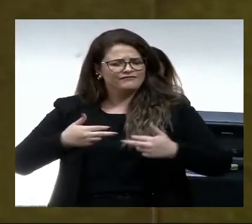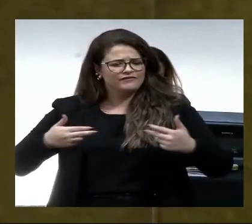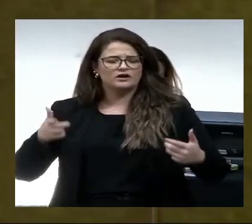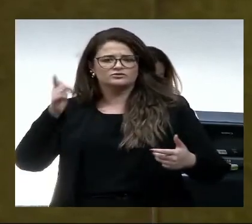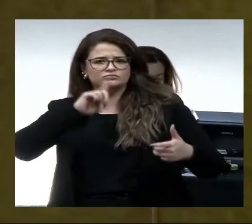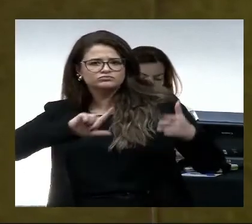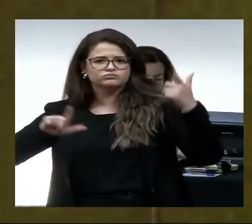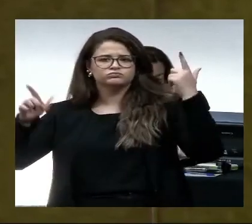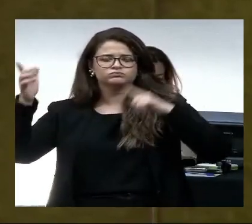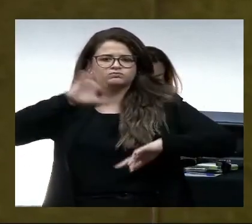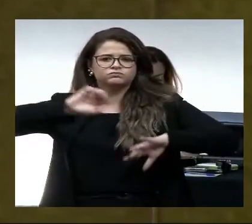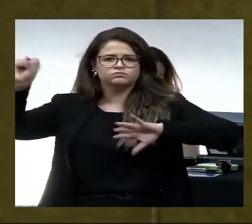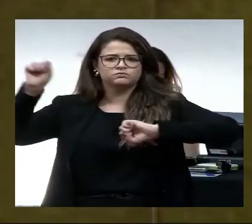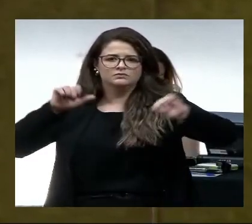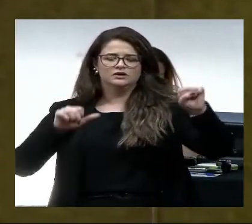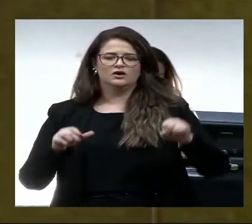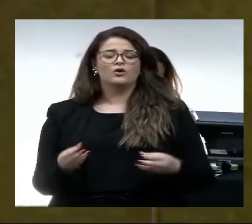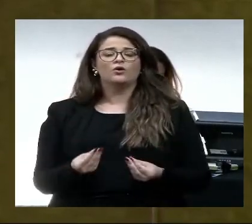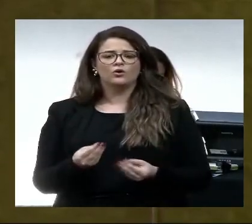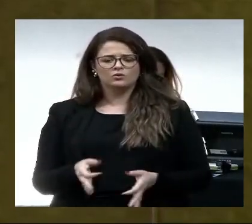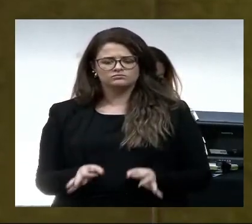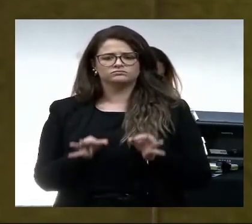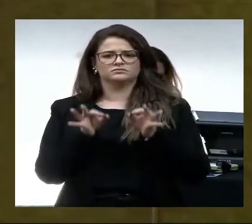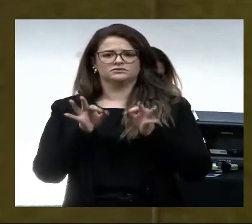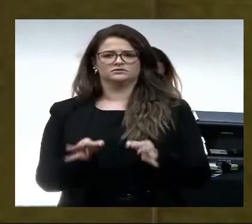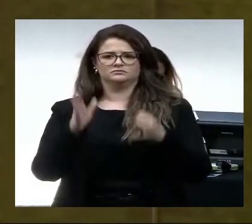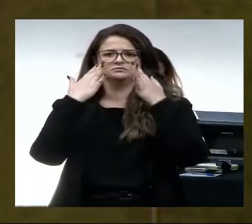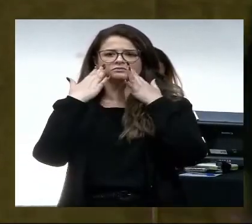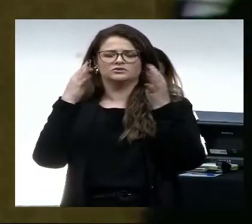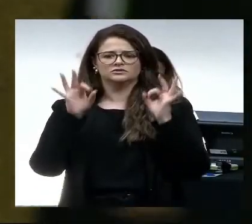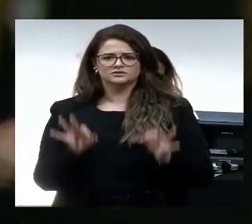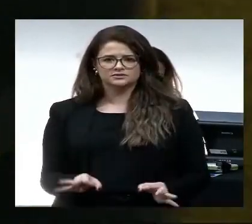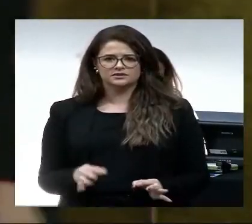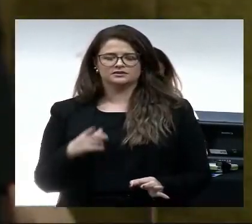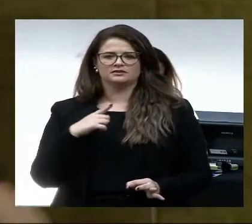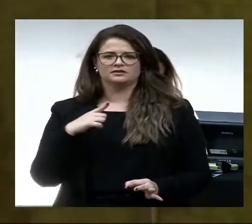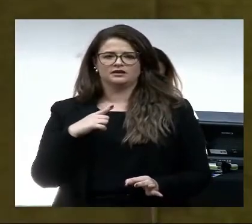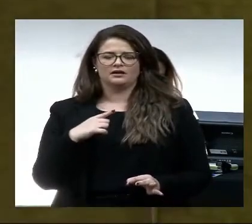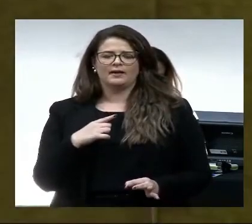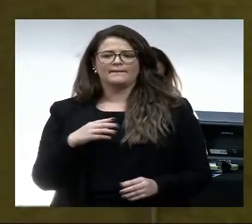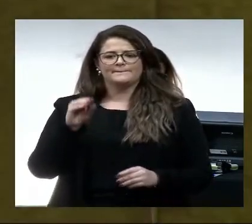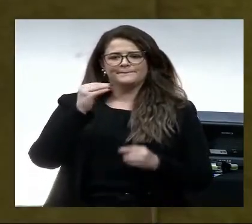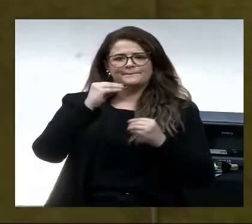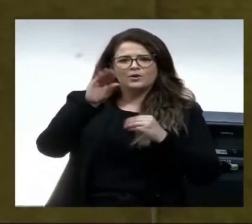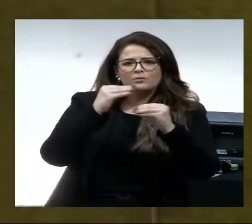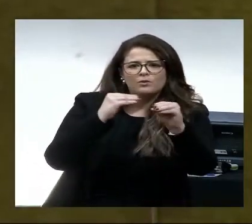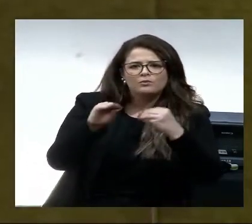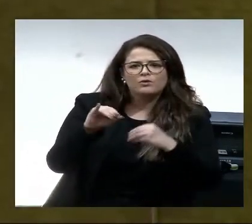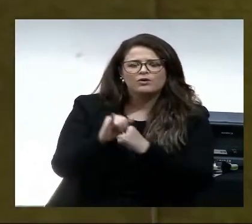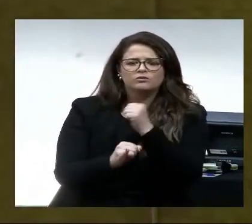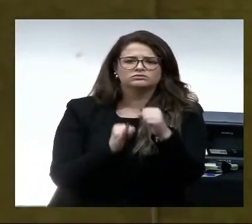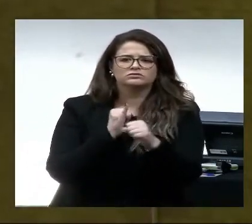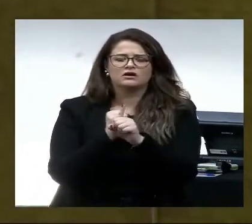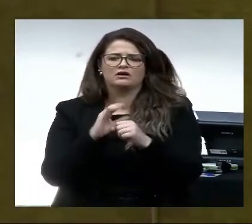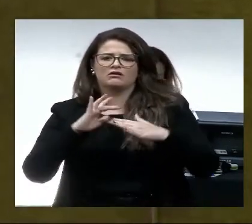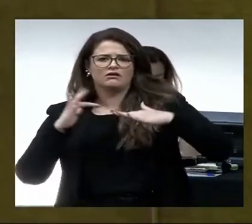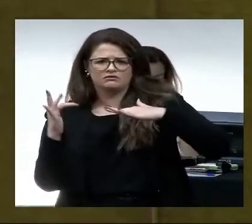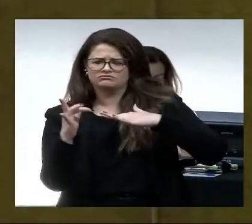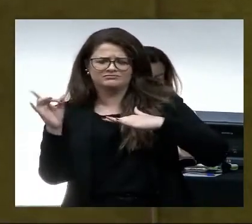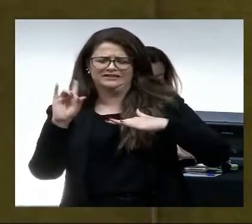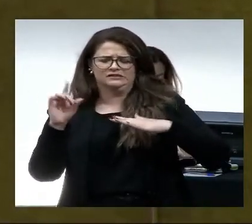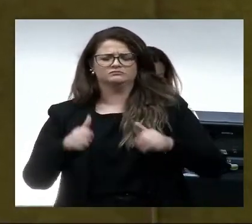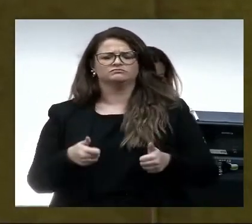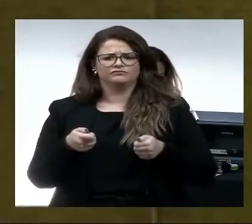mas sempre com postura e não necessariamente com postagens. Para encerrar, lembro o ensinamento